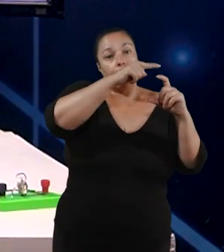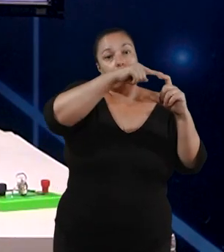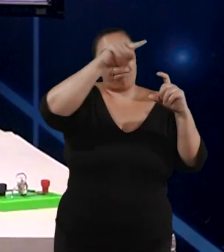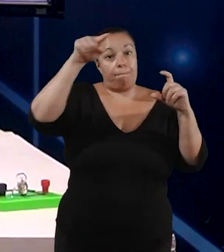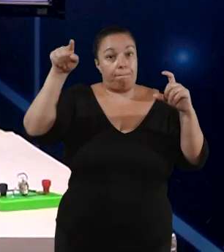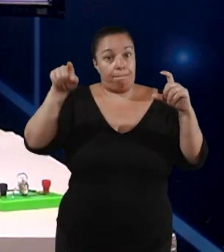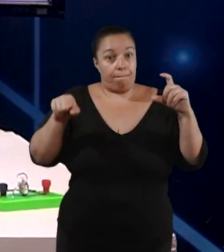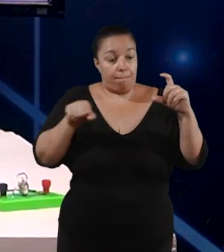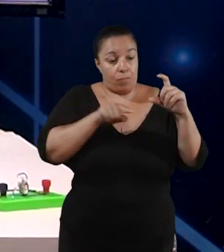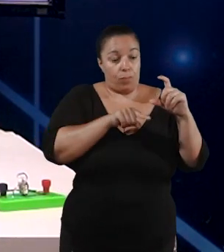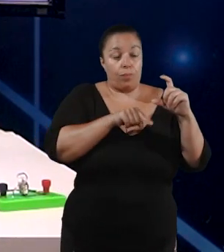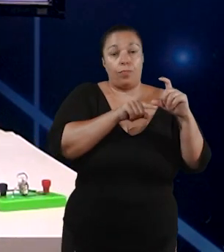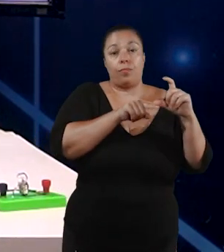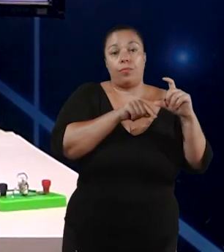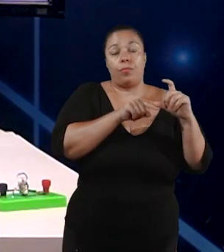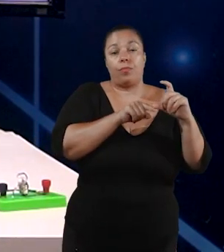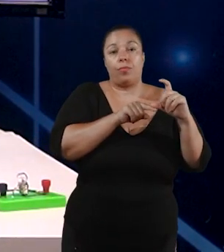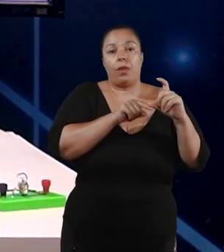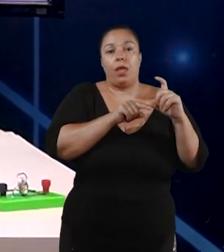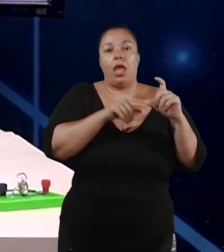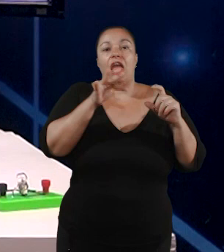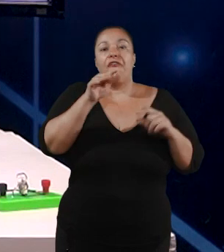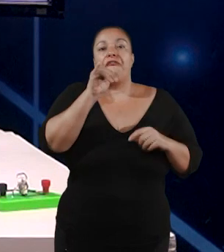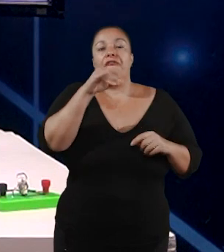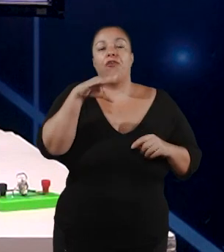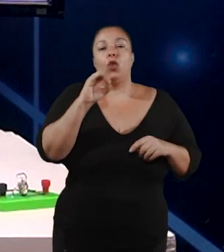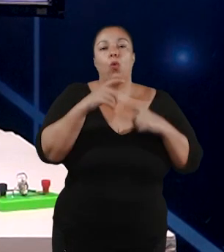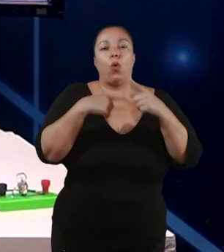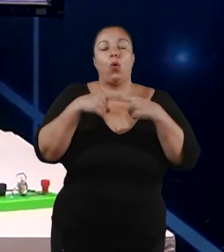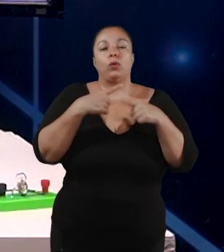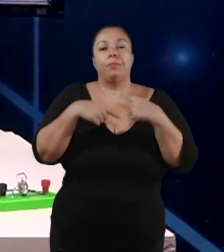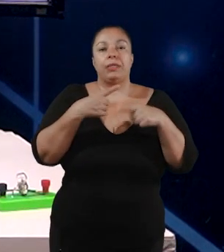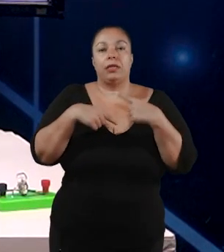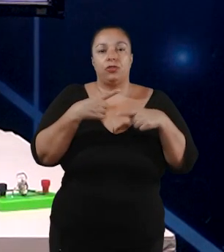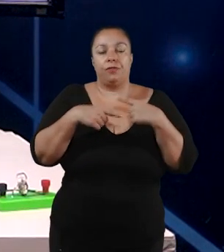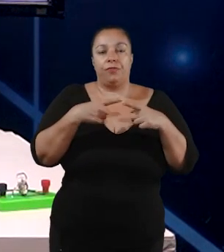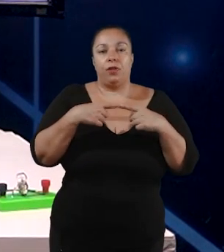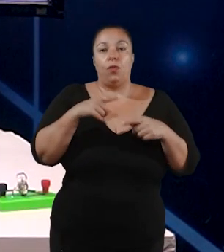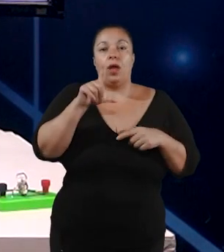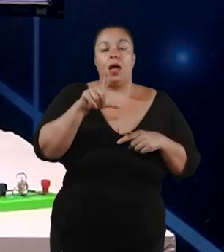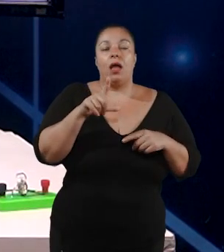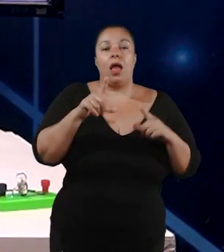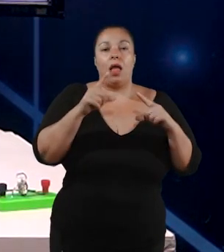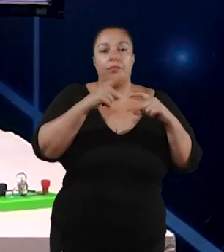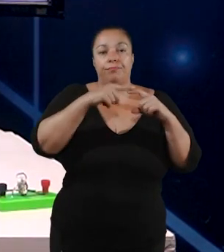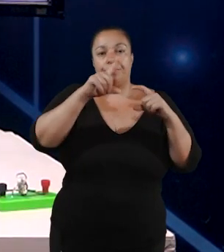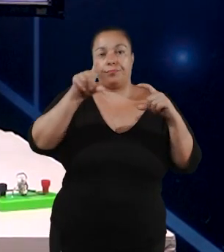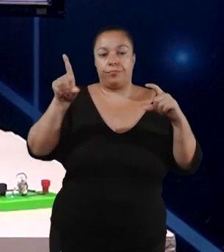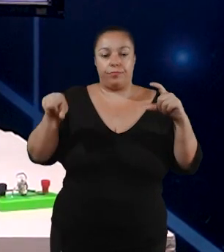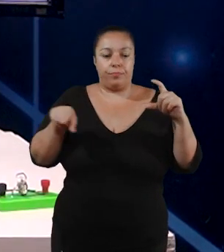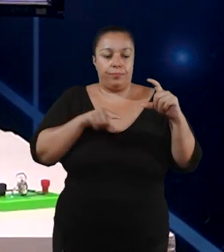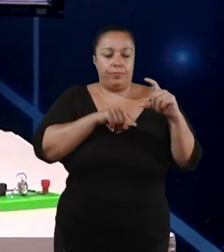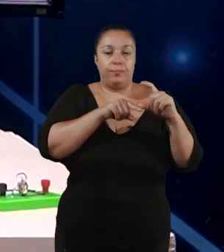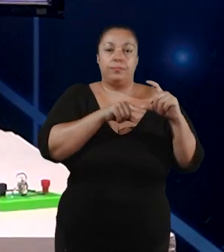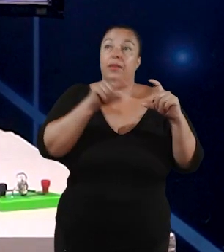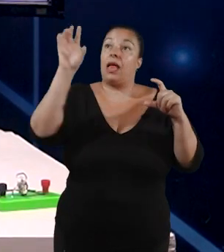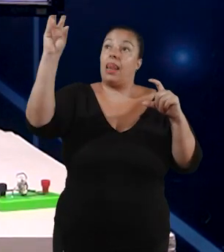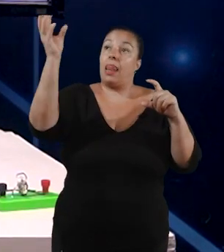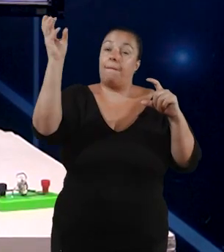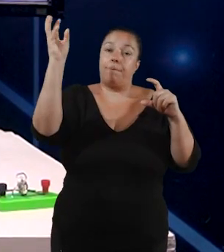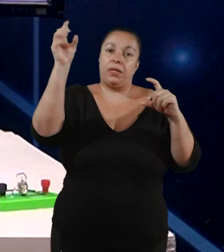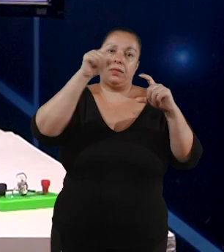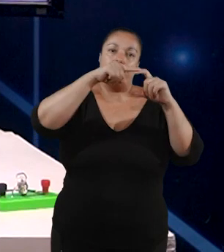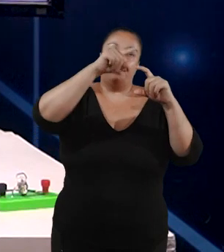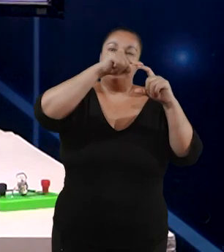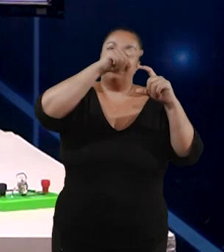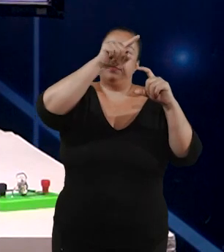outro pedaço de... Opa, pegamos um outro pedaço de fio, ligamos até lá na frente, né? Na nossa lâmpada. Eu vou colocar do